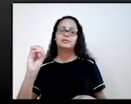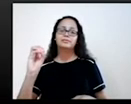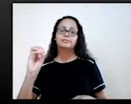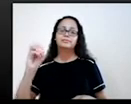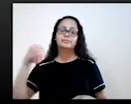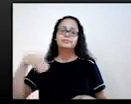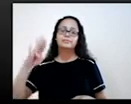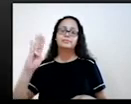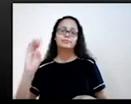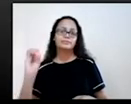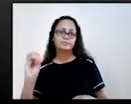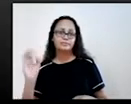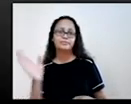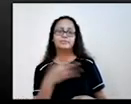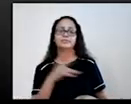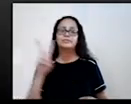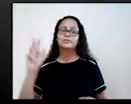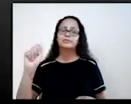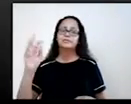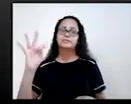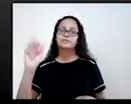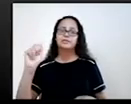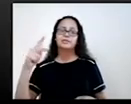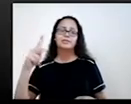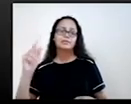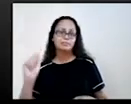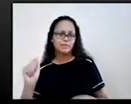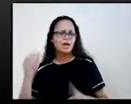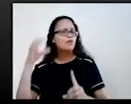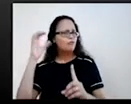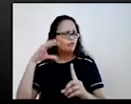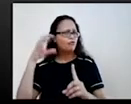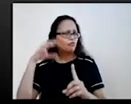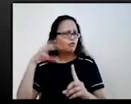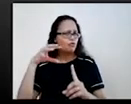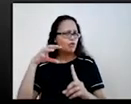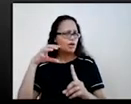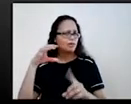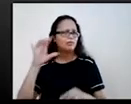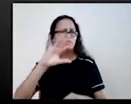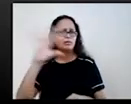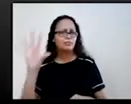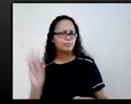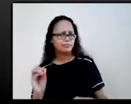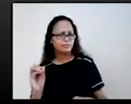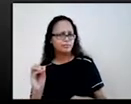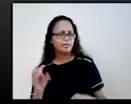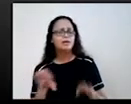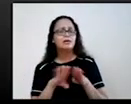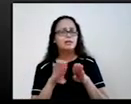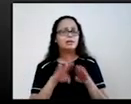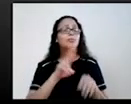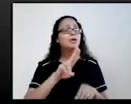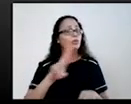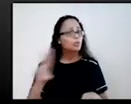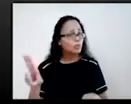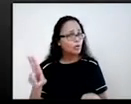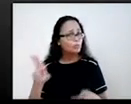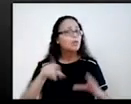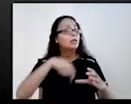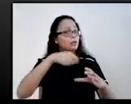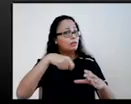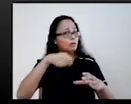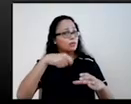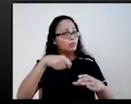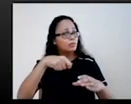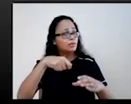todas comidas aí que tiveram essa grande influência africana e também o nome que foi dado para elas,